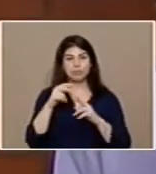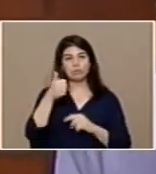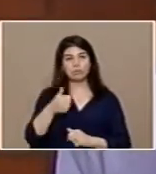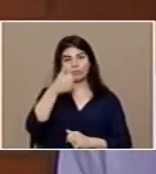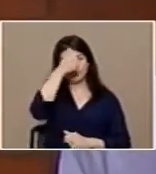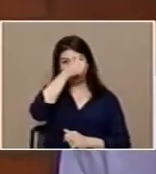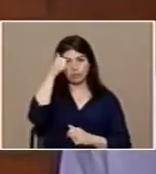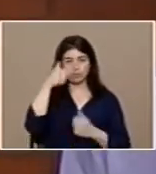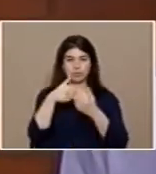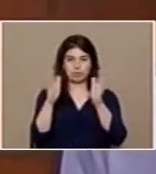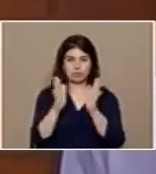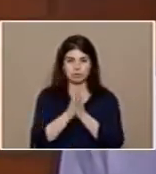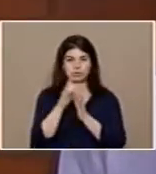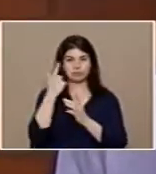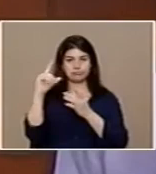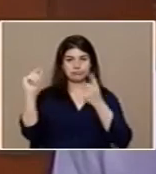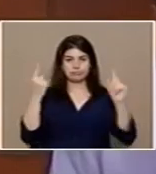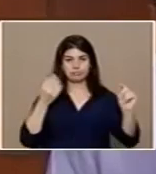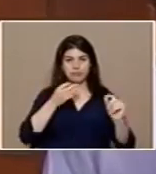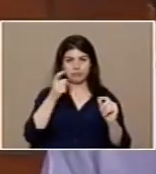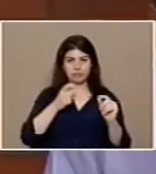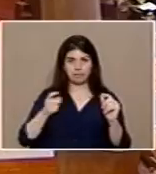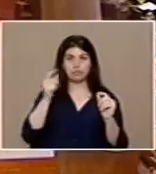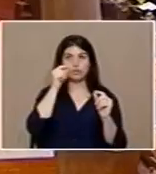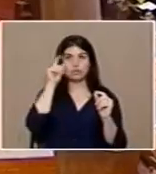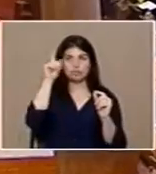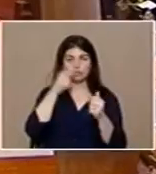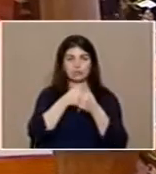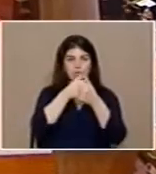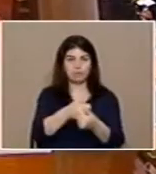todos vós e da em paz que o senhor vos acompanha